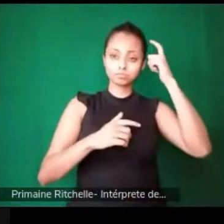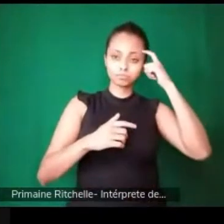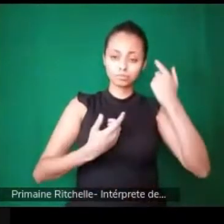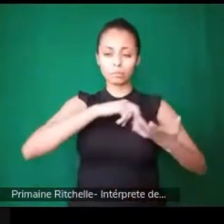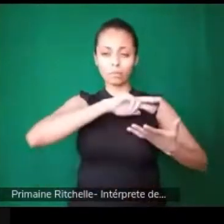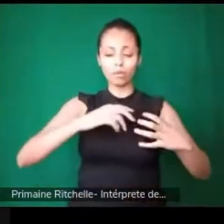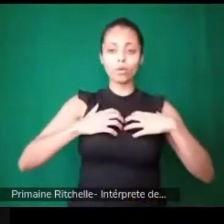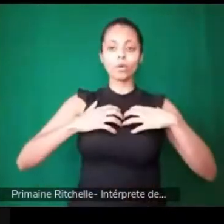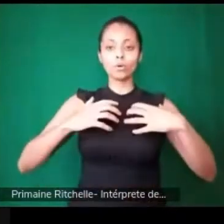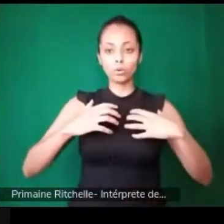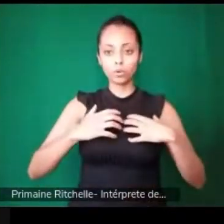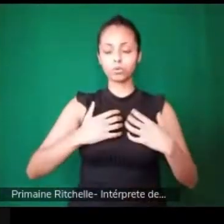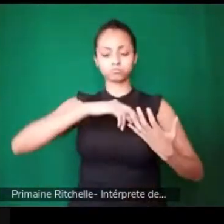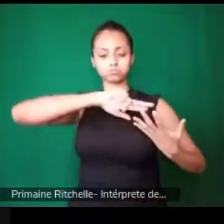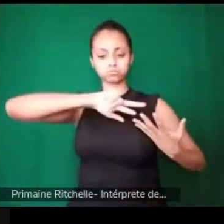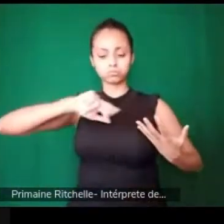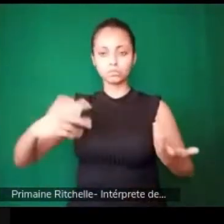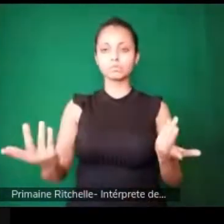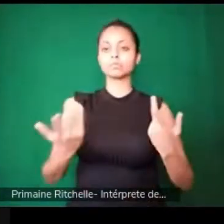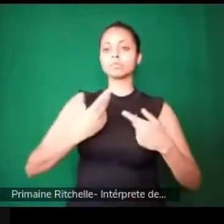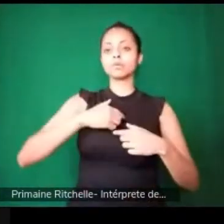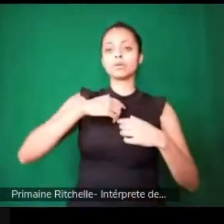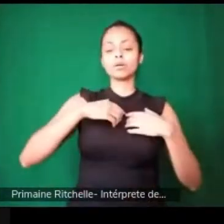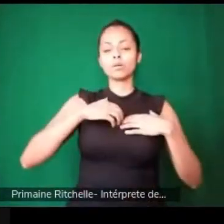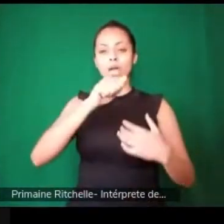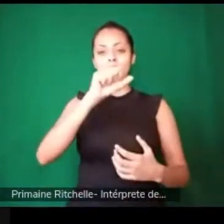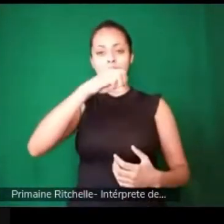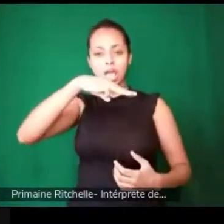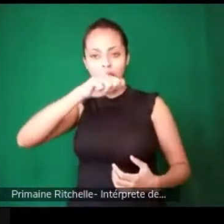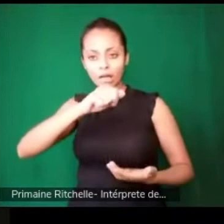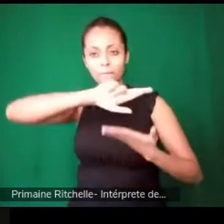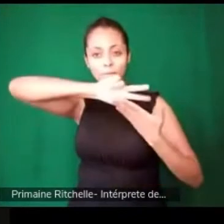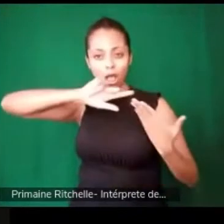graves ou descompensadas, tipo asma, moderada ou grave.